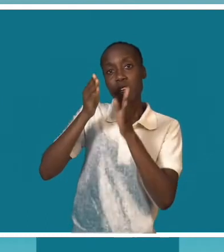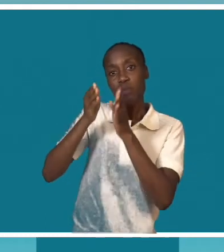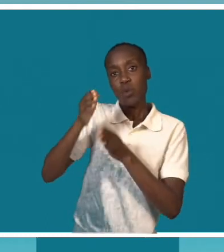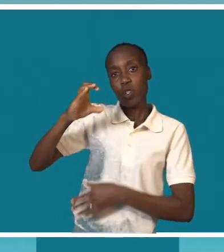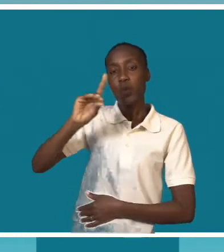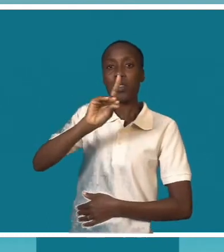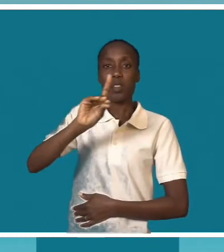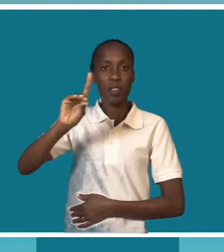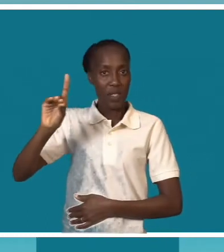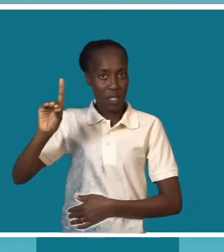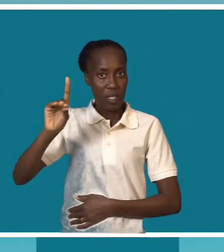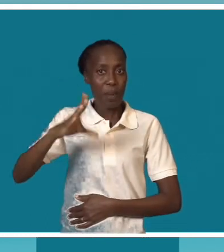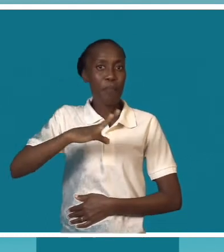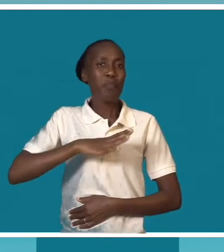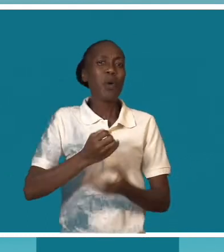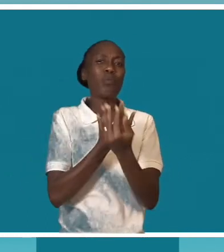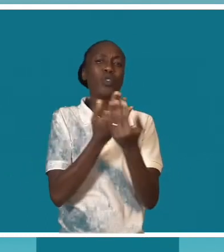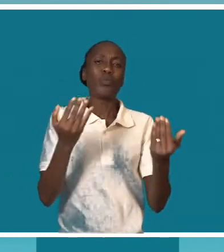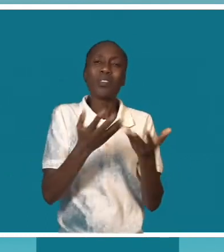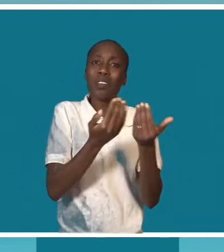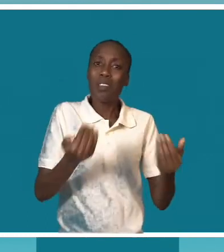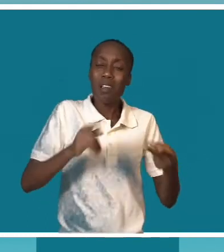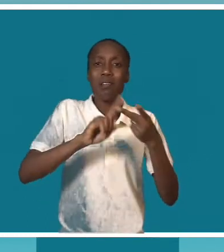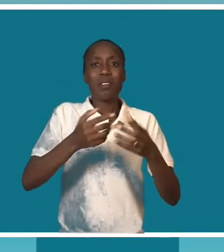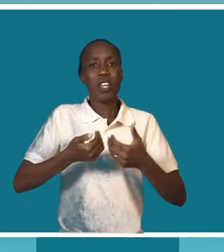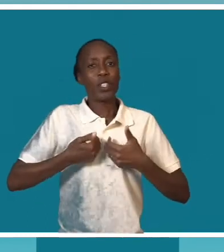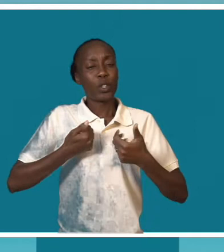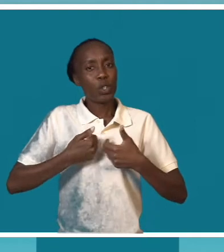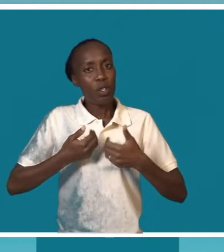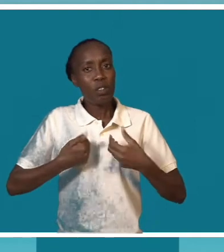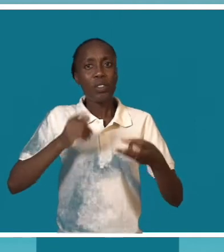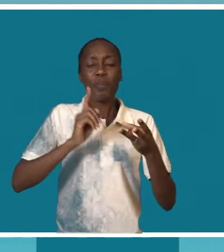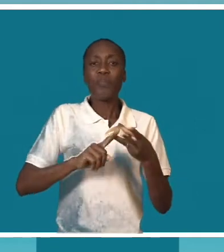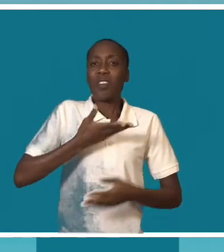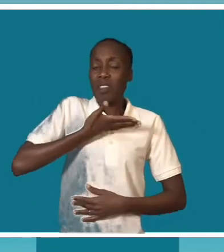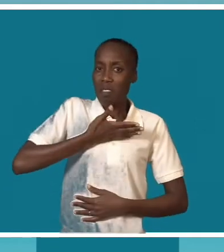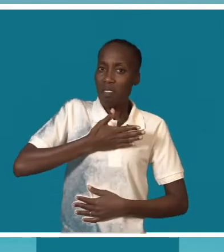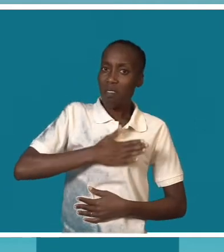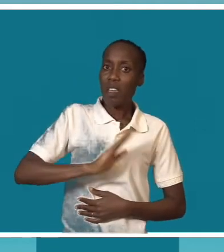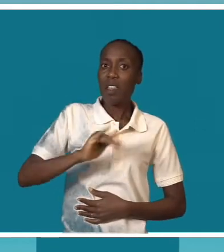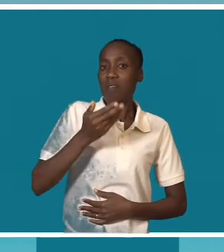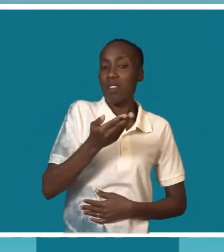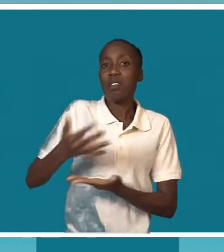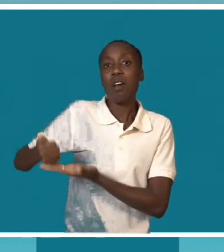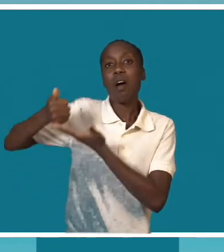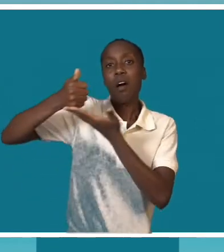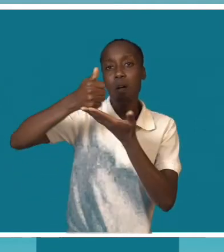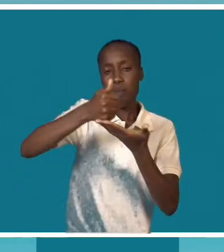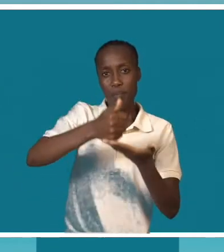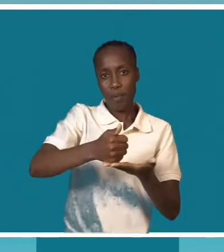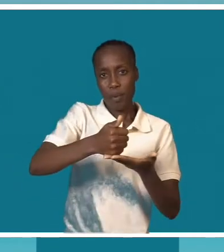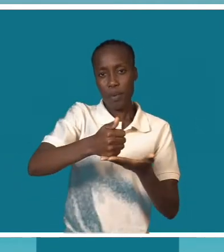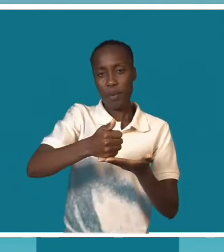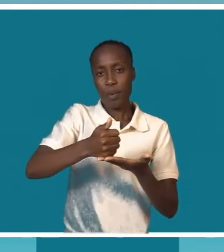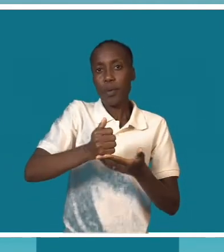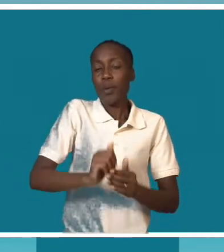pessoas com deficiência. Temos muitas crianças, muitos jovens que precisam deste apoio